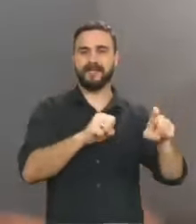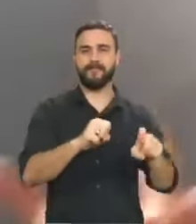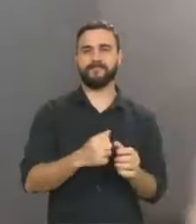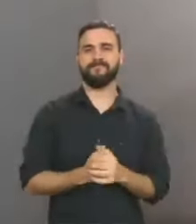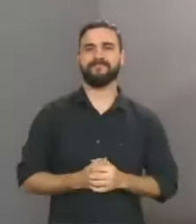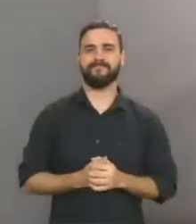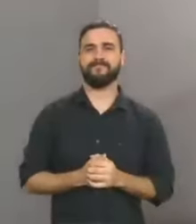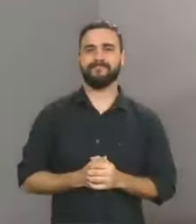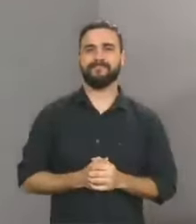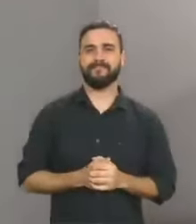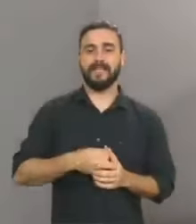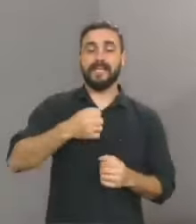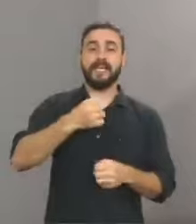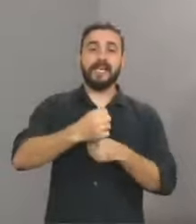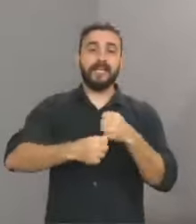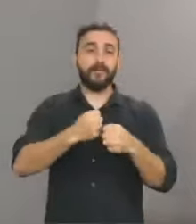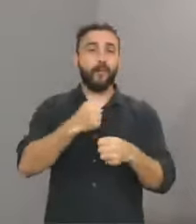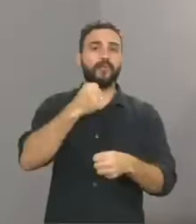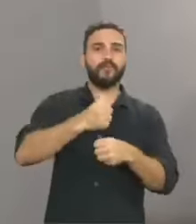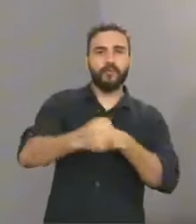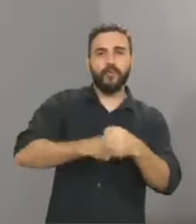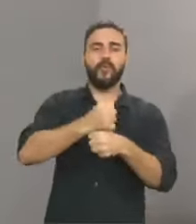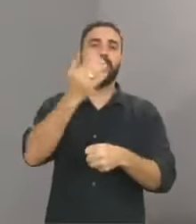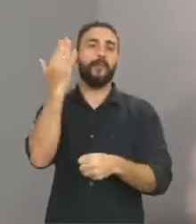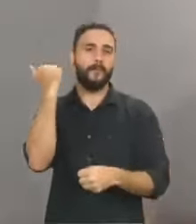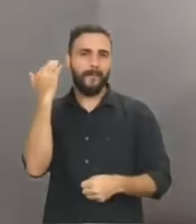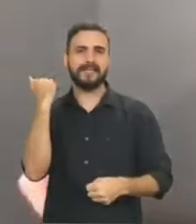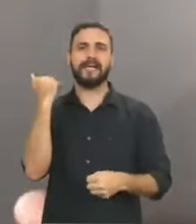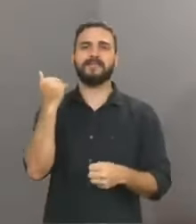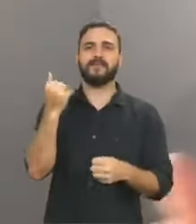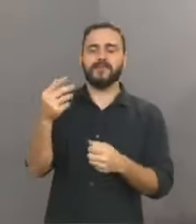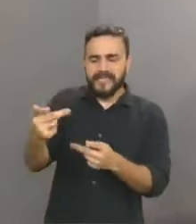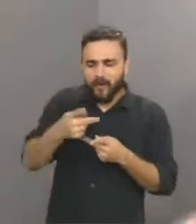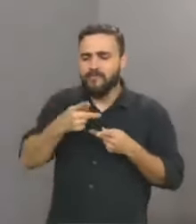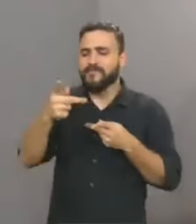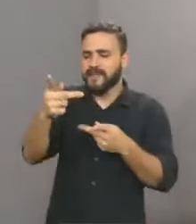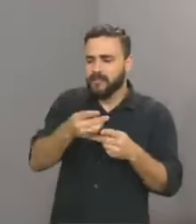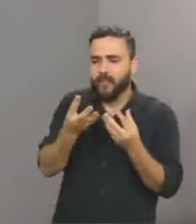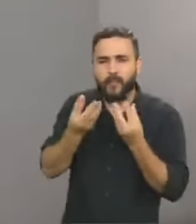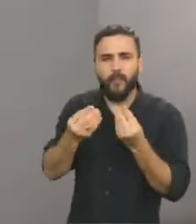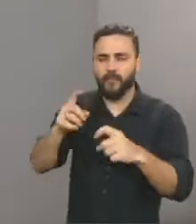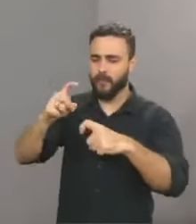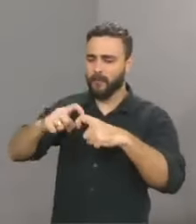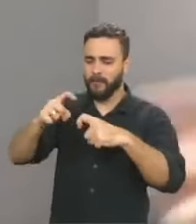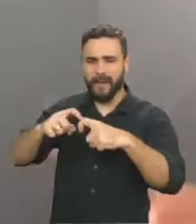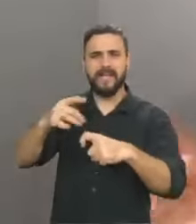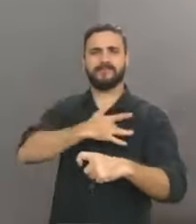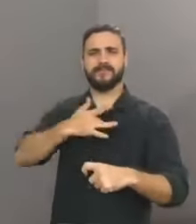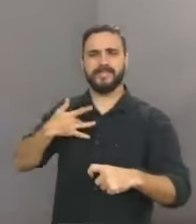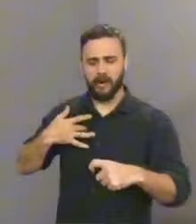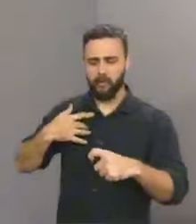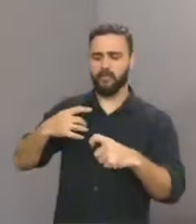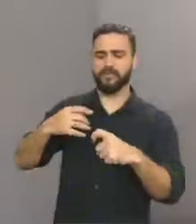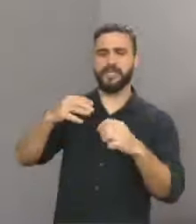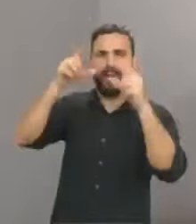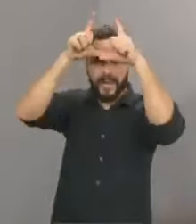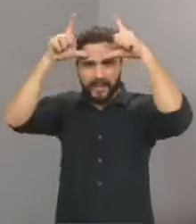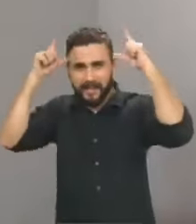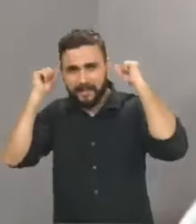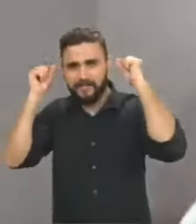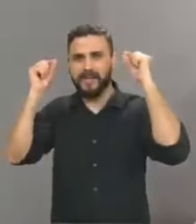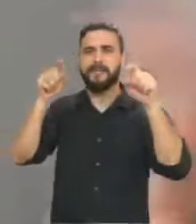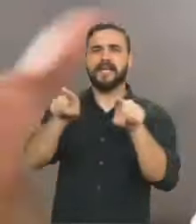mais atendimentos na saúde, portanto, muito serviço nessa área foi disponível à